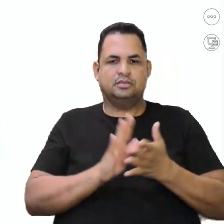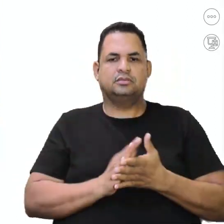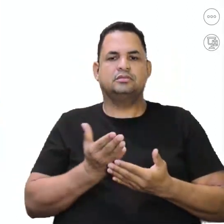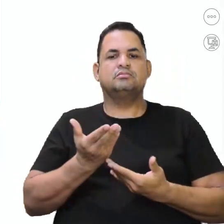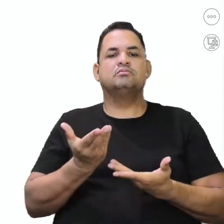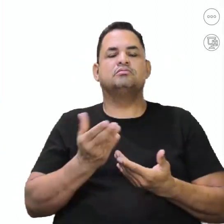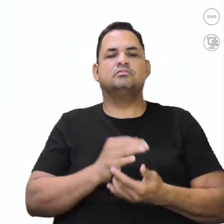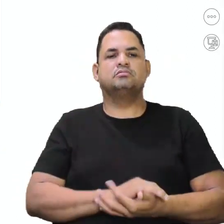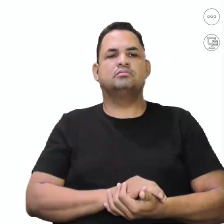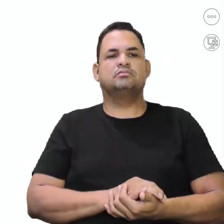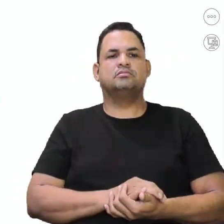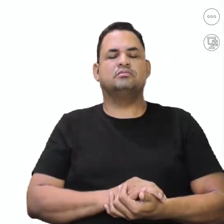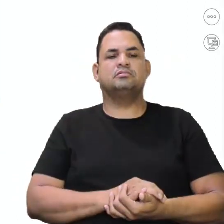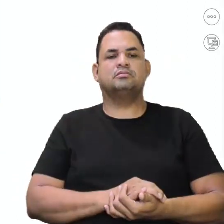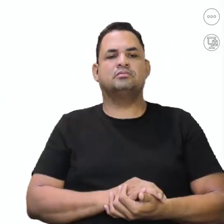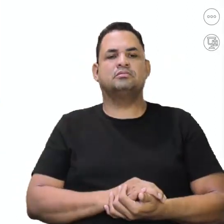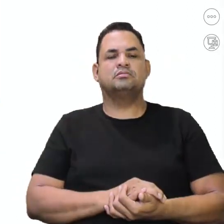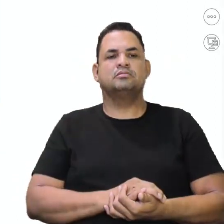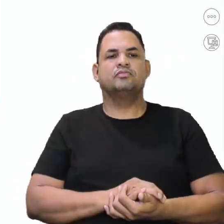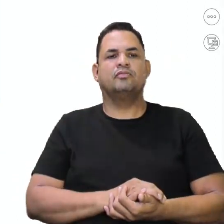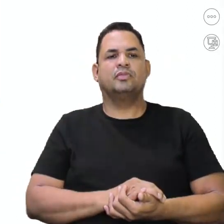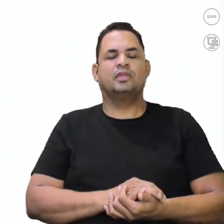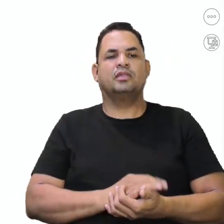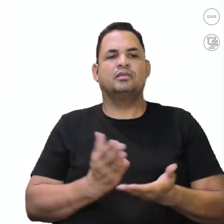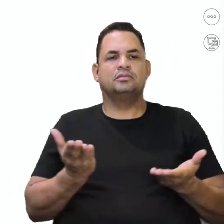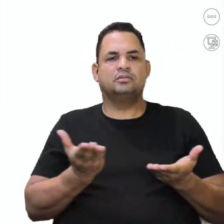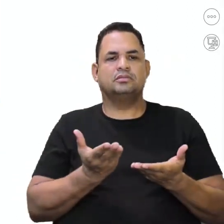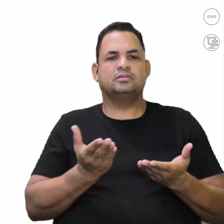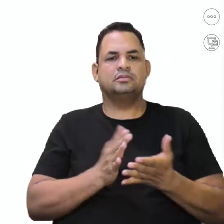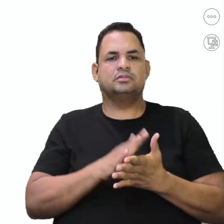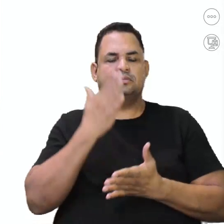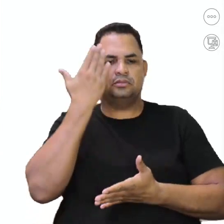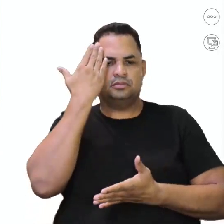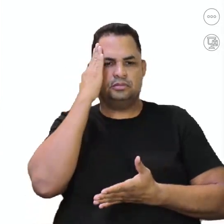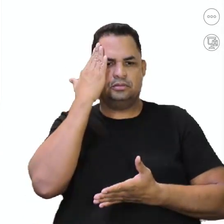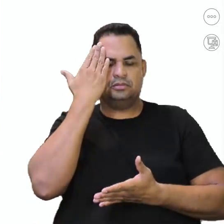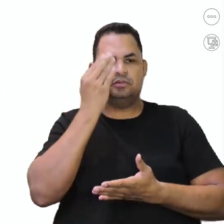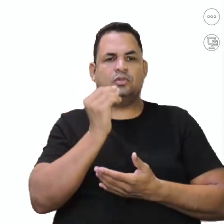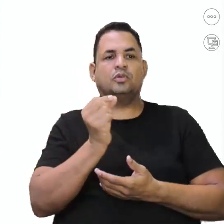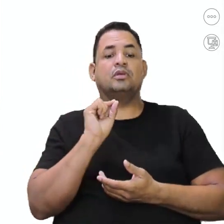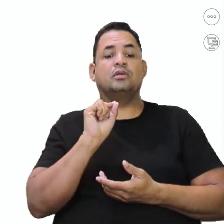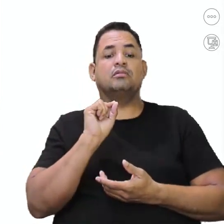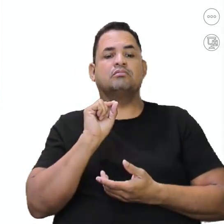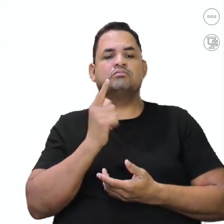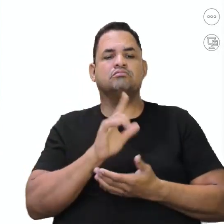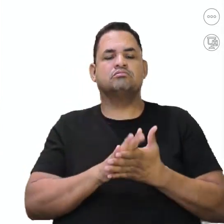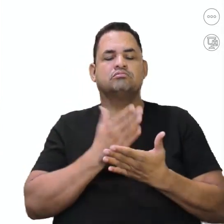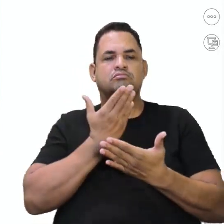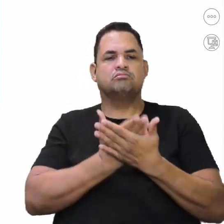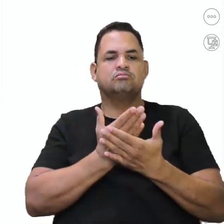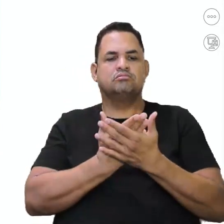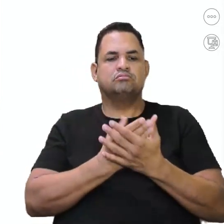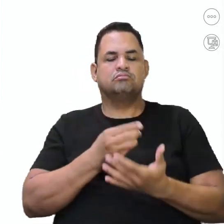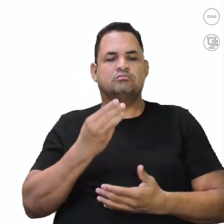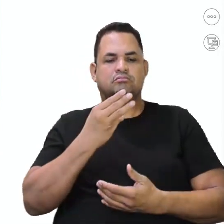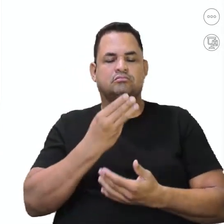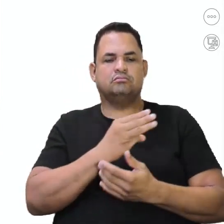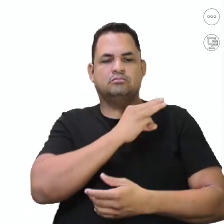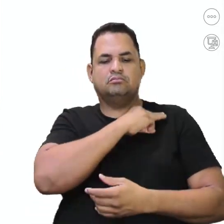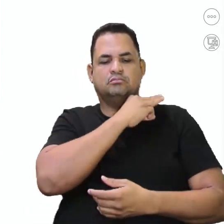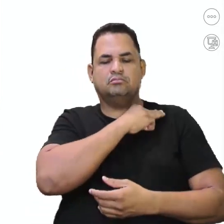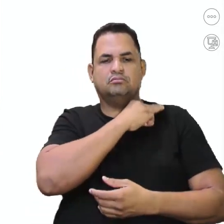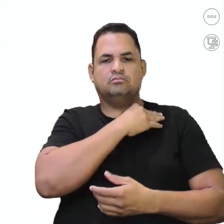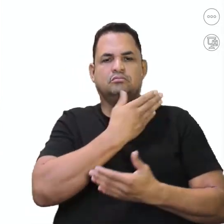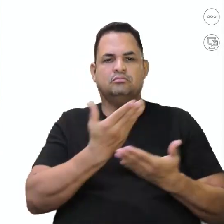aqui da mediação tecnológica. Olha só, agora sim nós vamos entender o que nós vamos estudar aqui no terceiro ano do